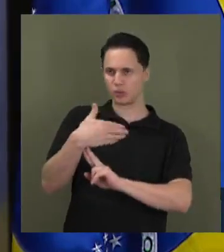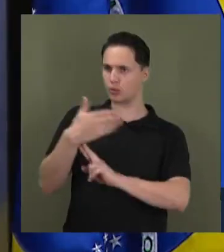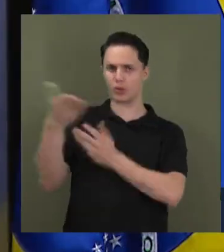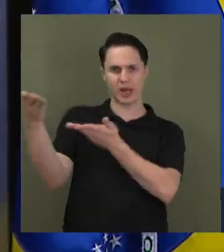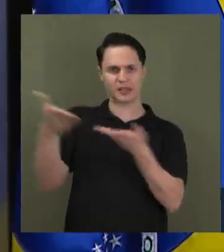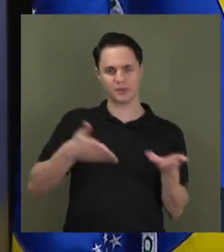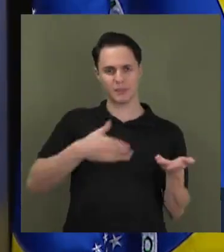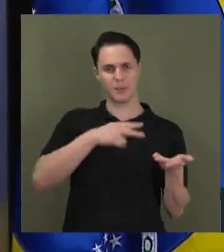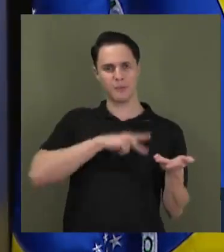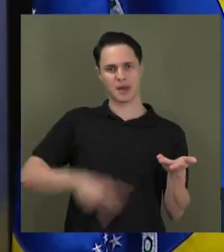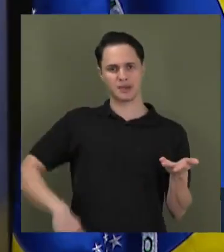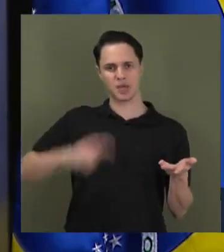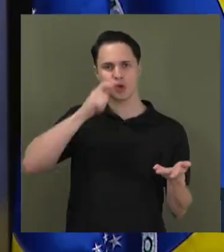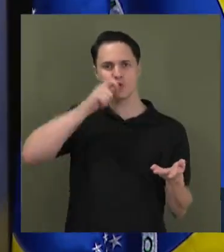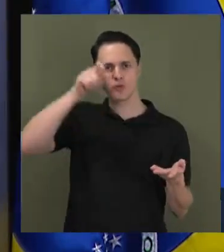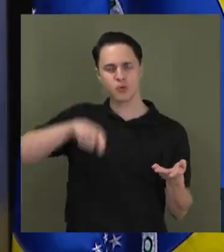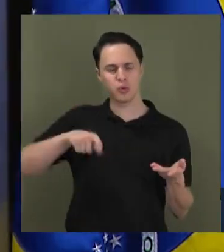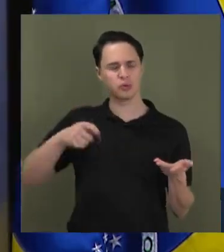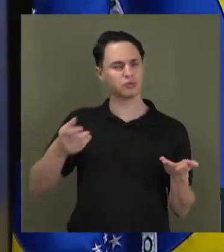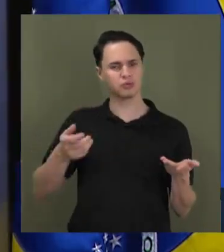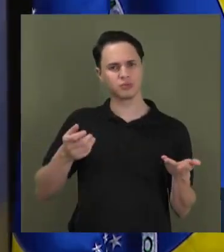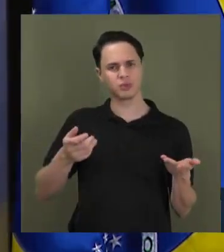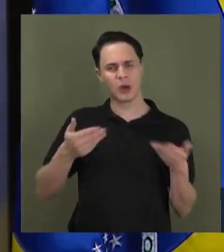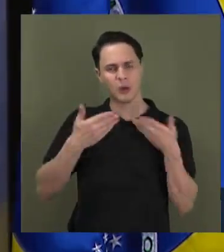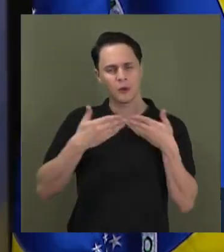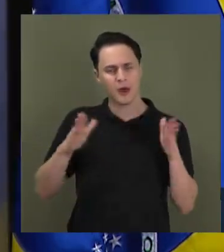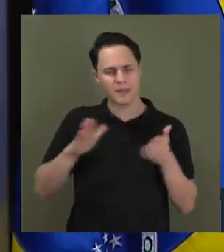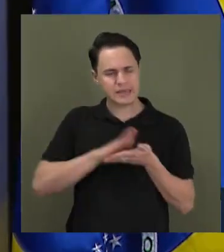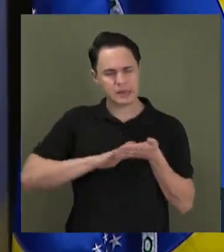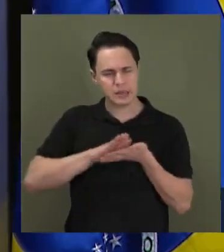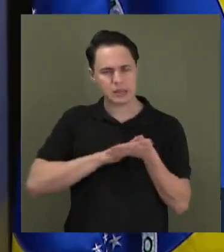Zelensky, né, não abre nenhum